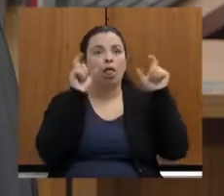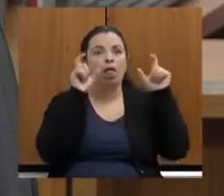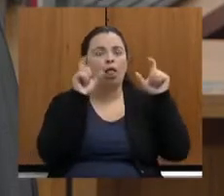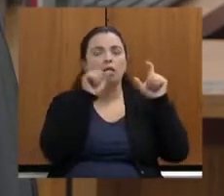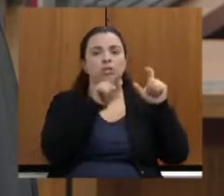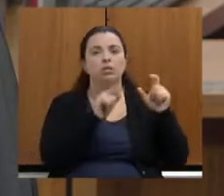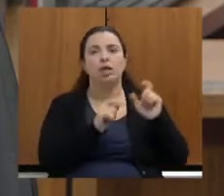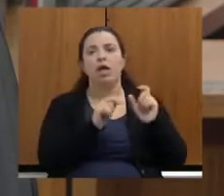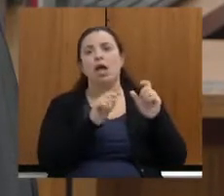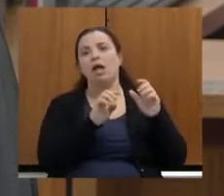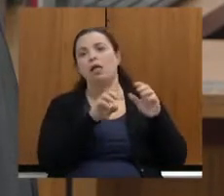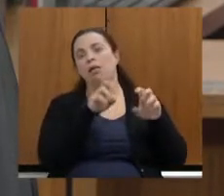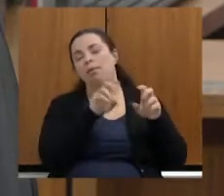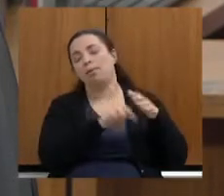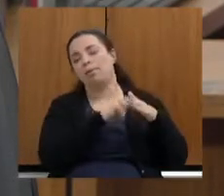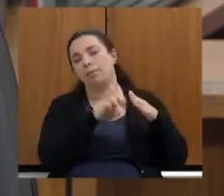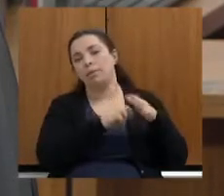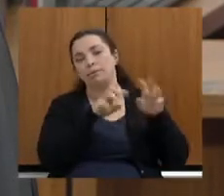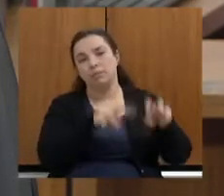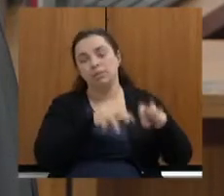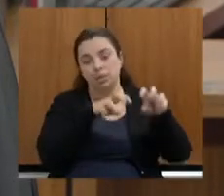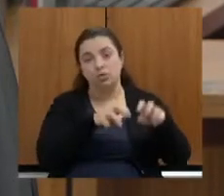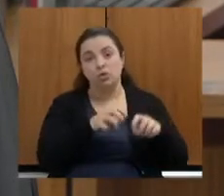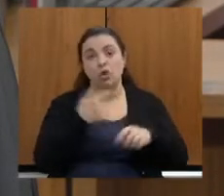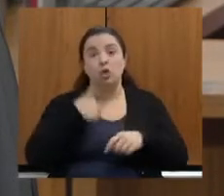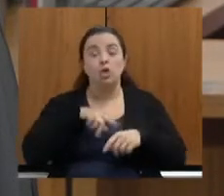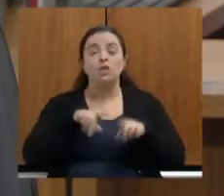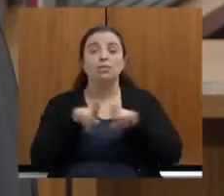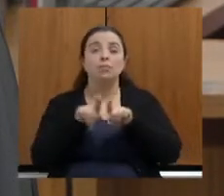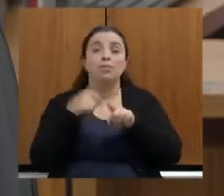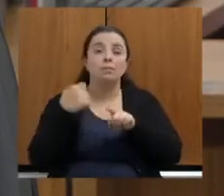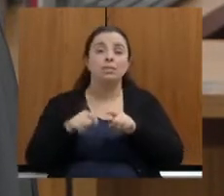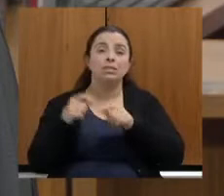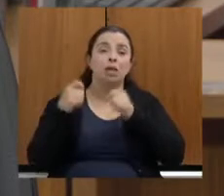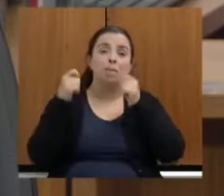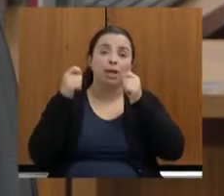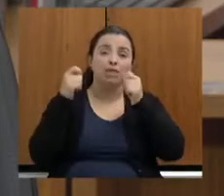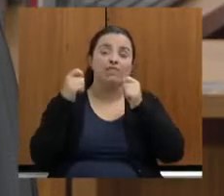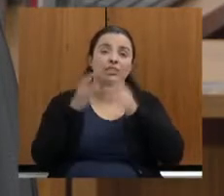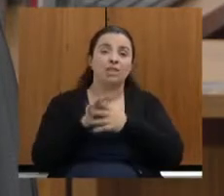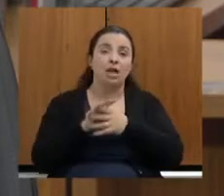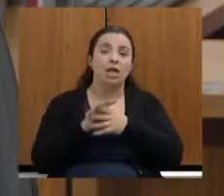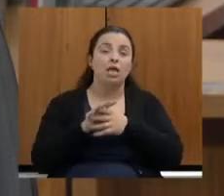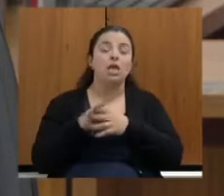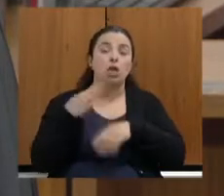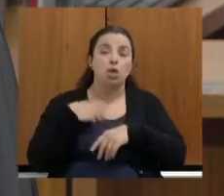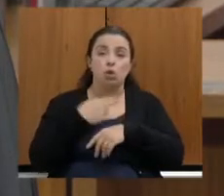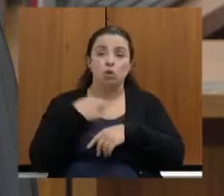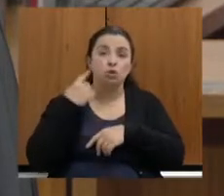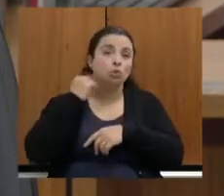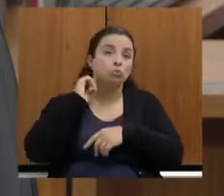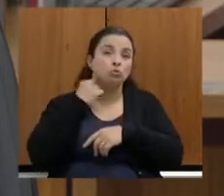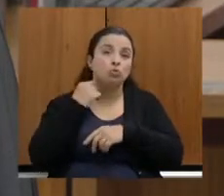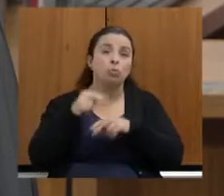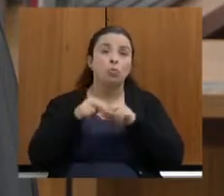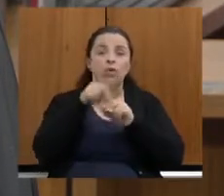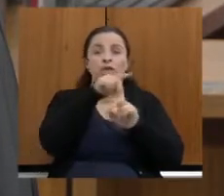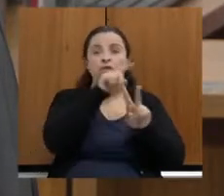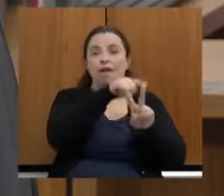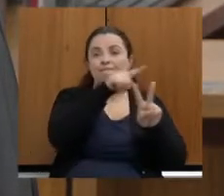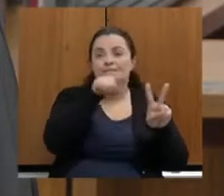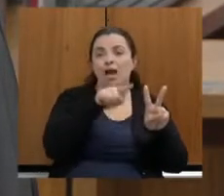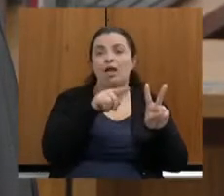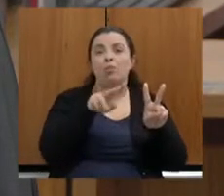manifestar por nossos direitos ainda tem o nome da gente sujo pela Vale do Rio Oi kimy lança